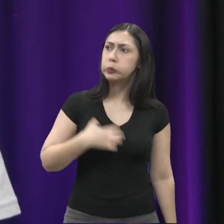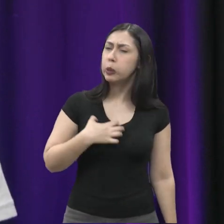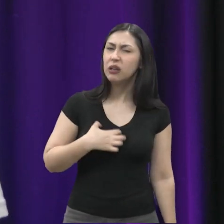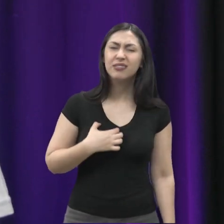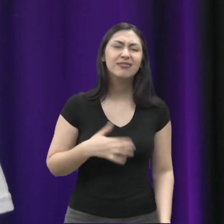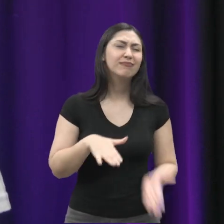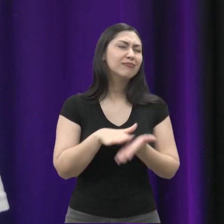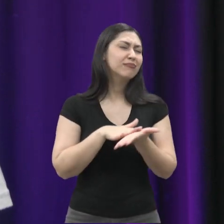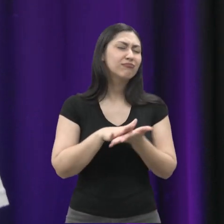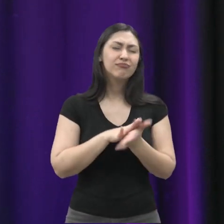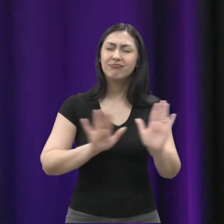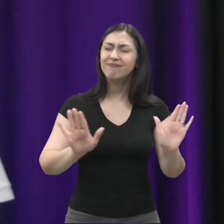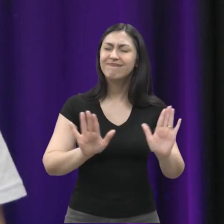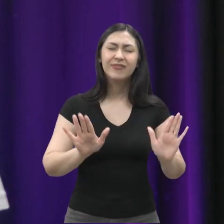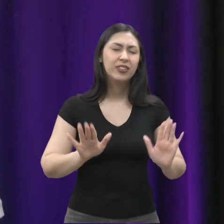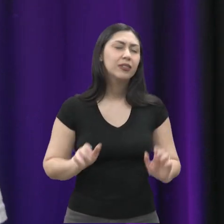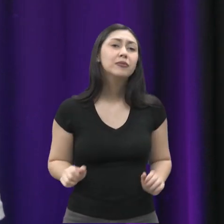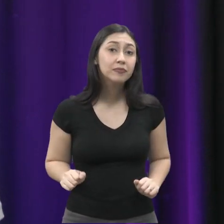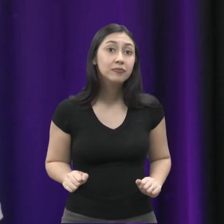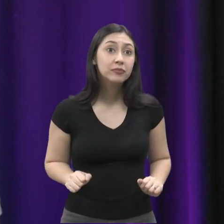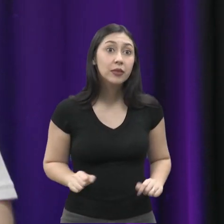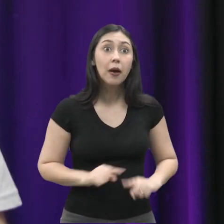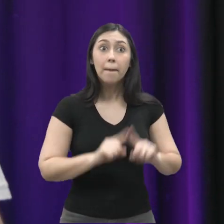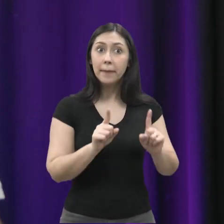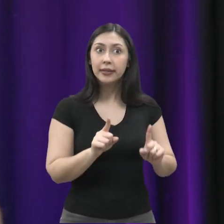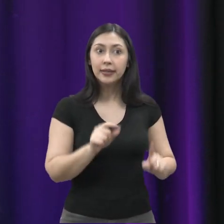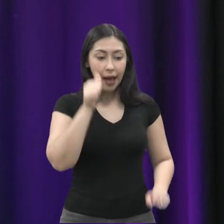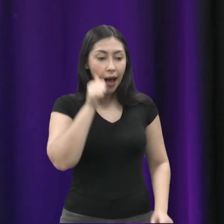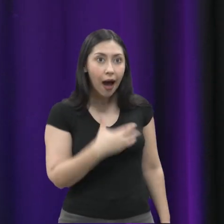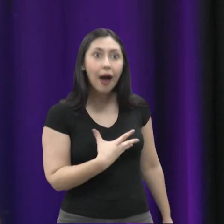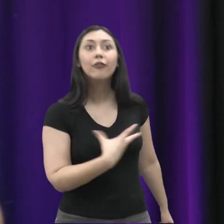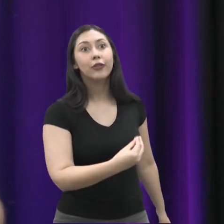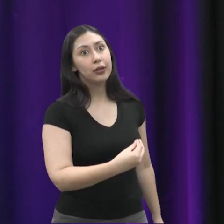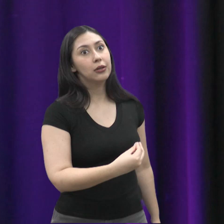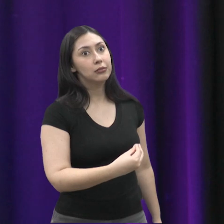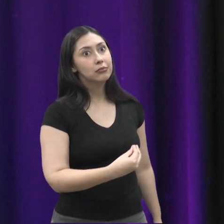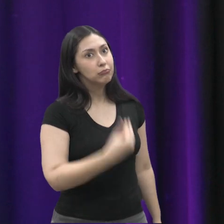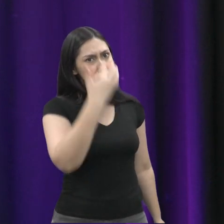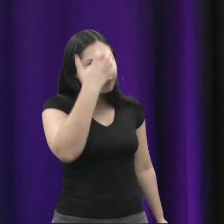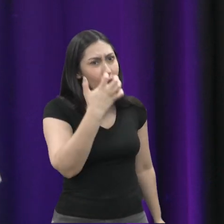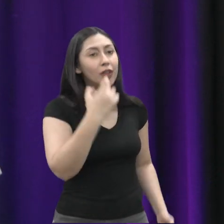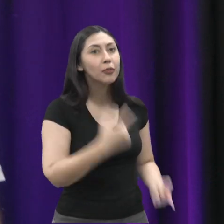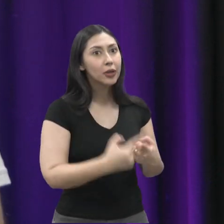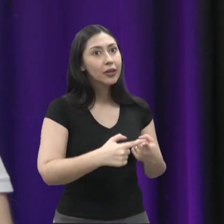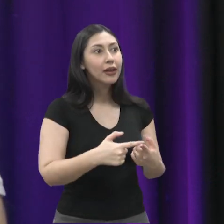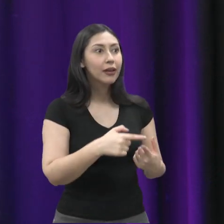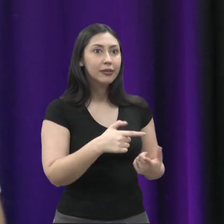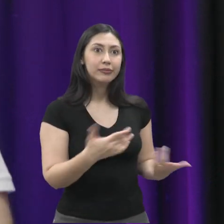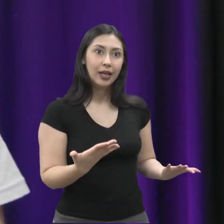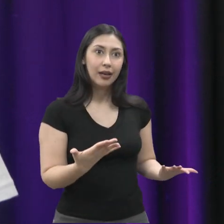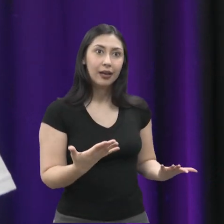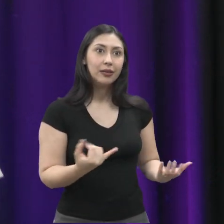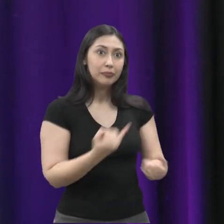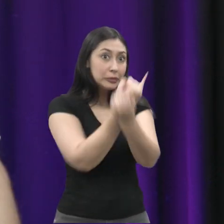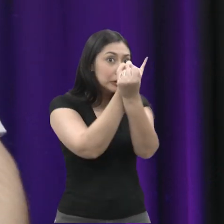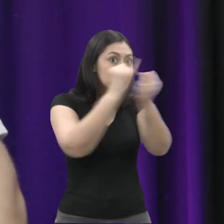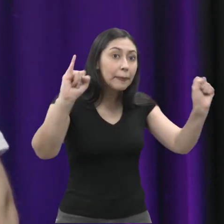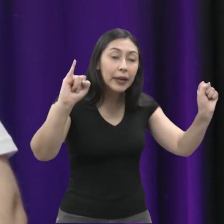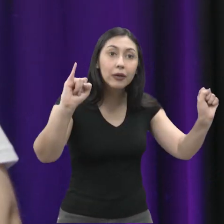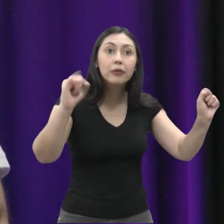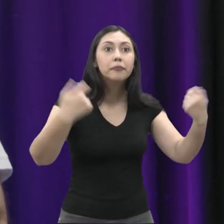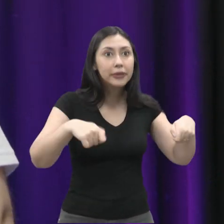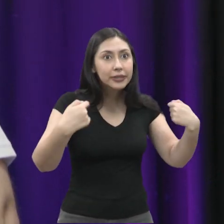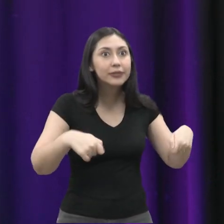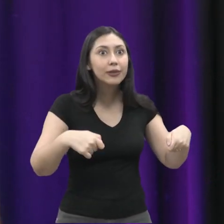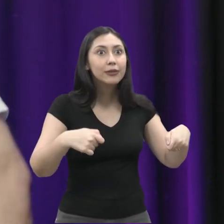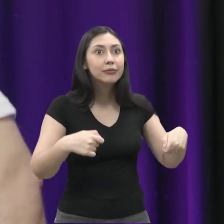bravo de ser deposto, de ser derrubado. Quem ficou foi a filha, porque daí a filha seria a próxima imperatriz, né, a princesa Isabel, e não